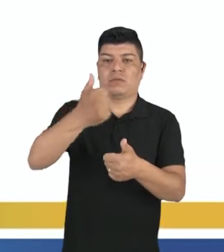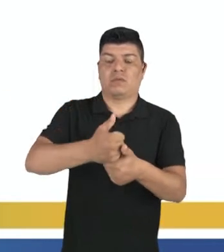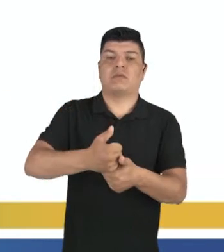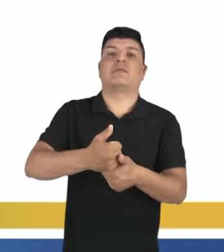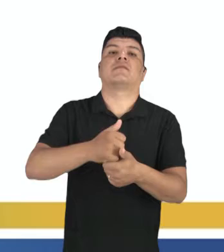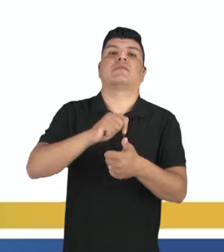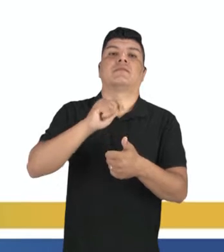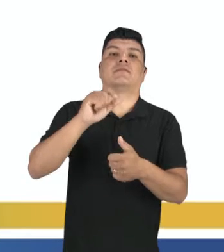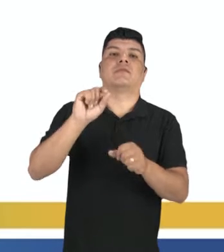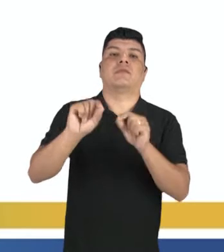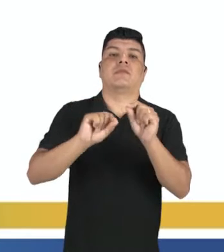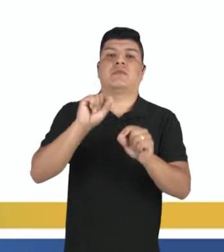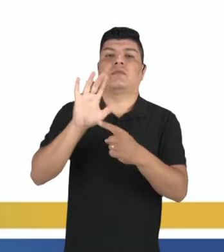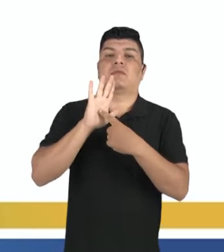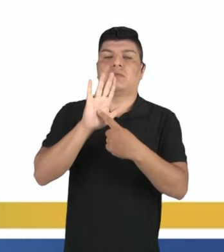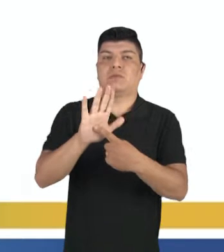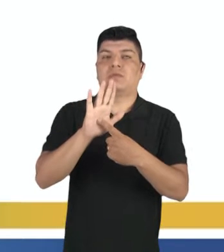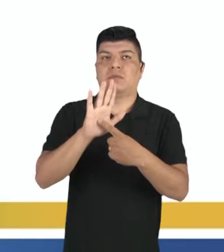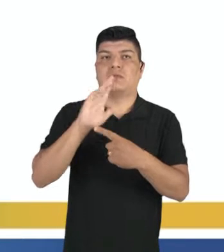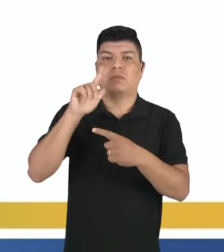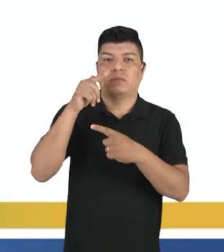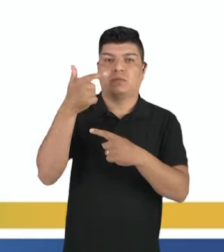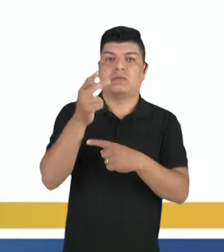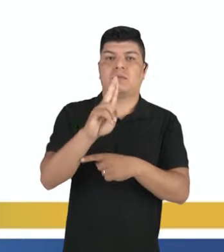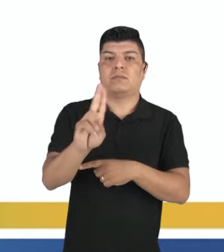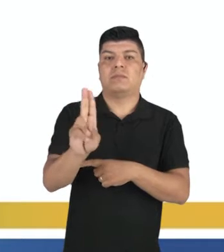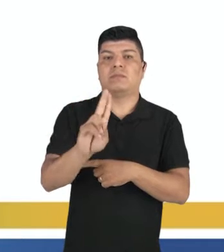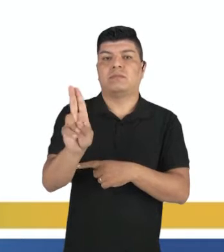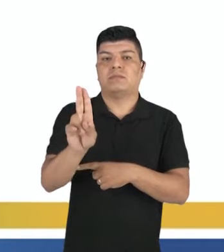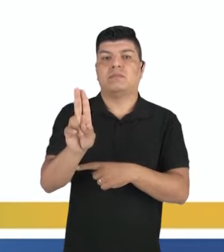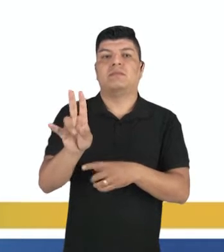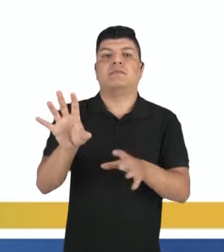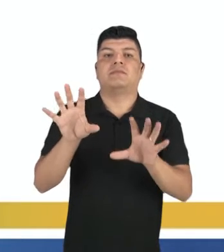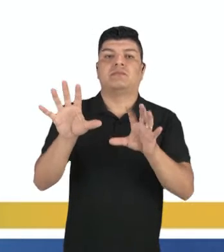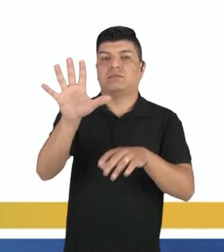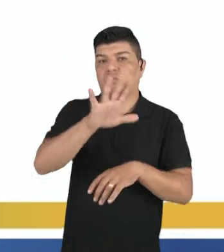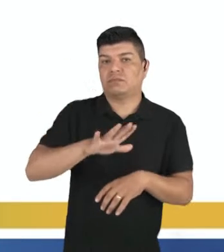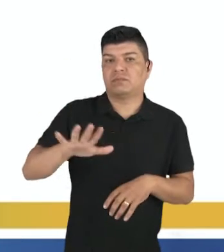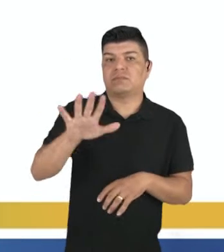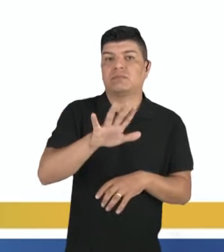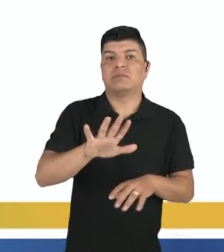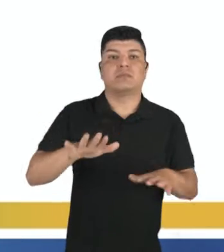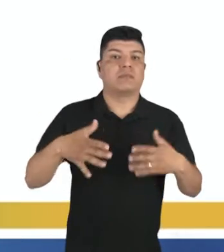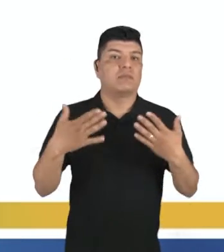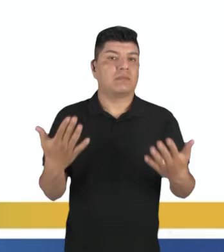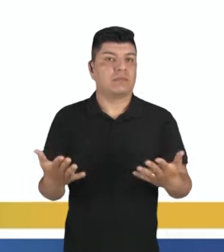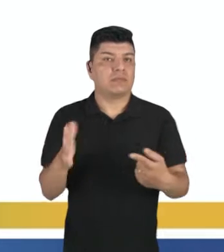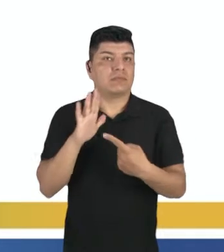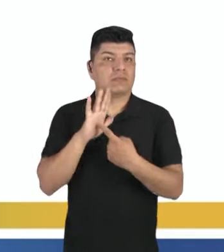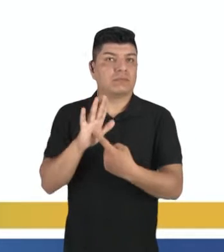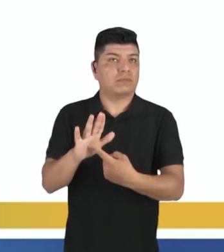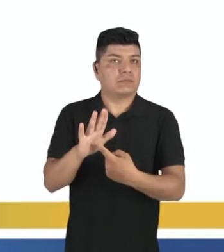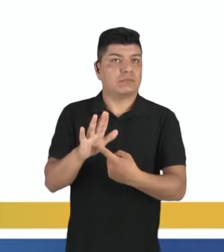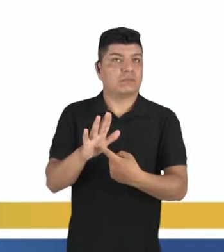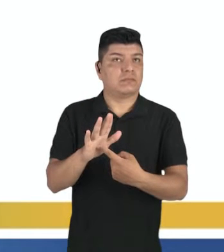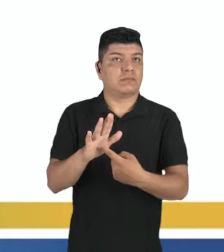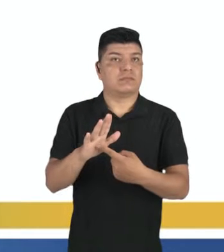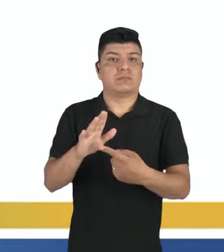substituir ou representar outro nome. No caso, geralmente são representações